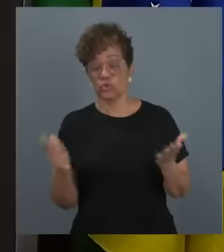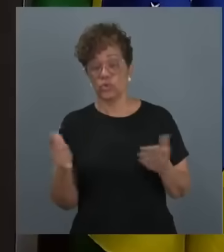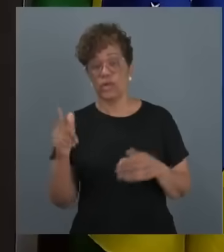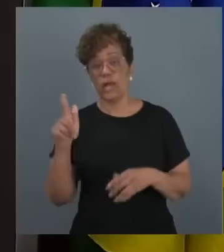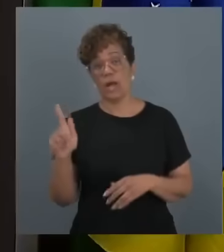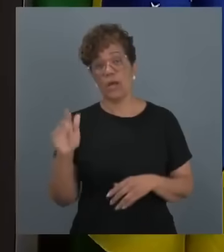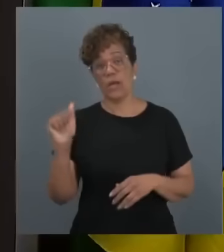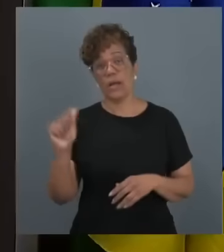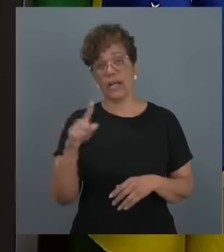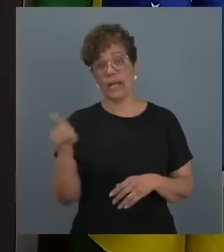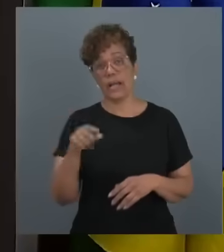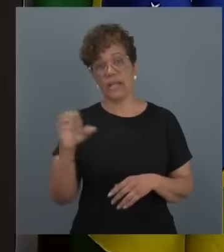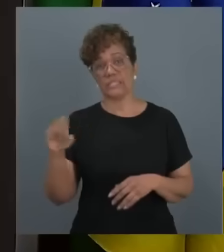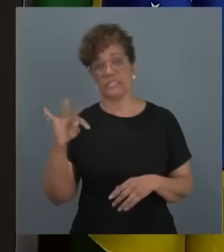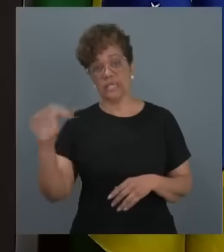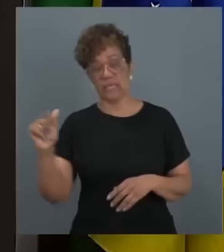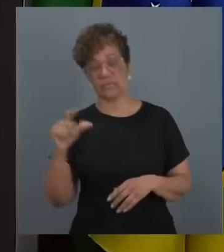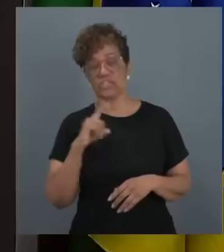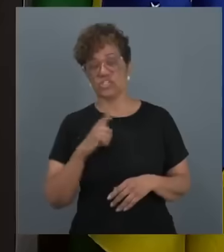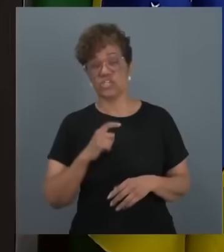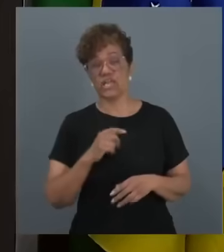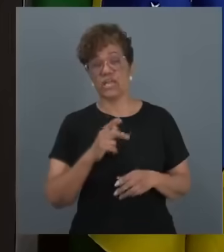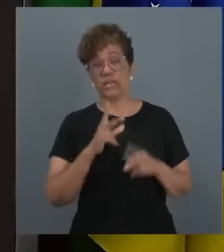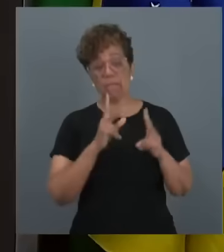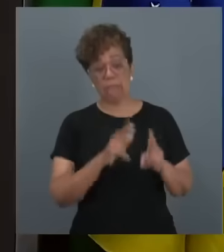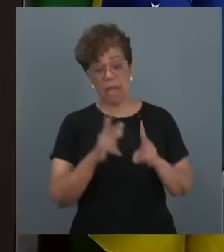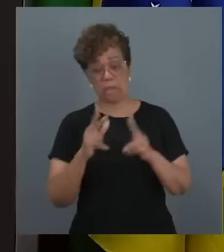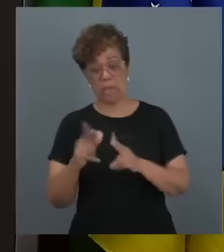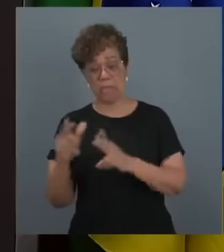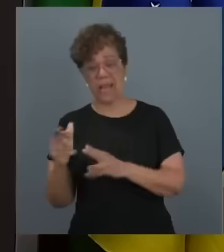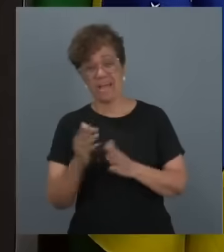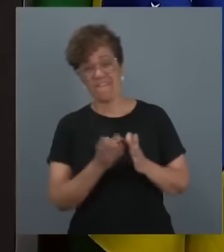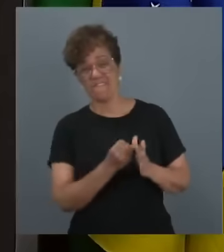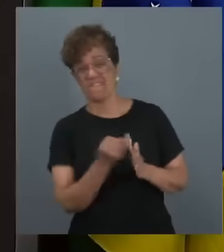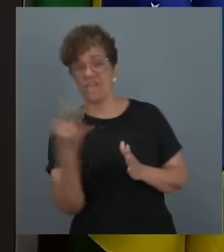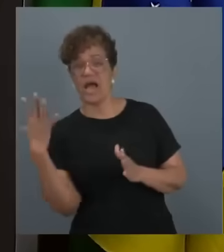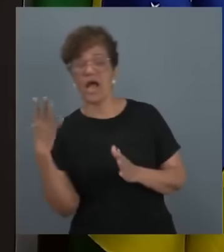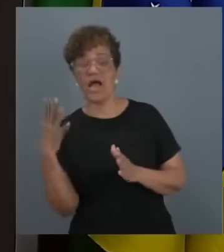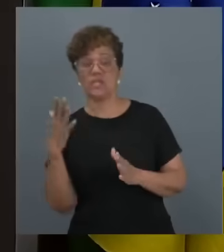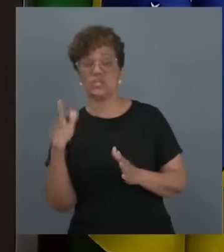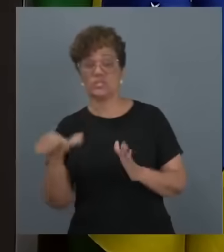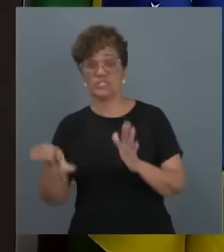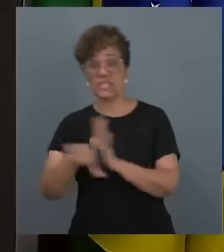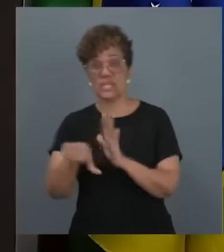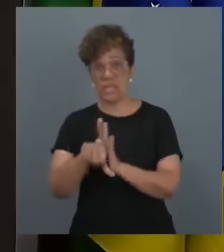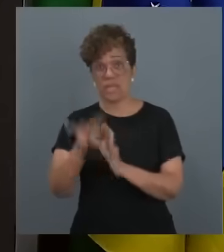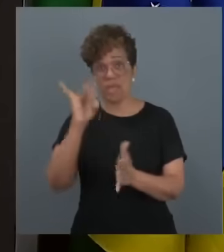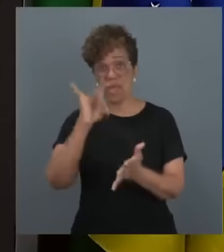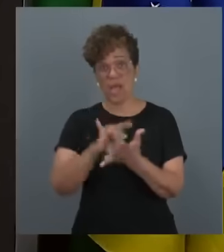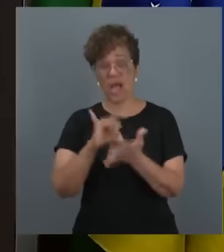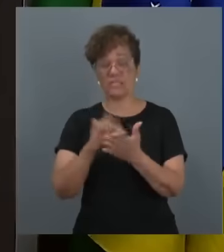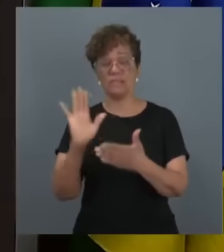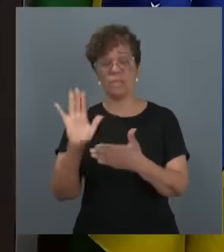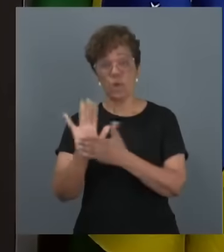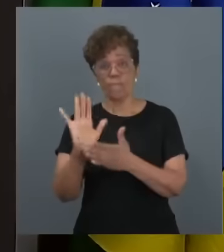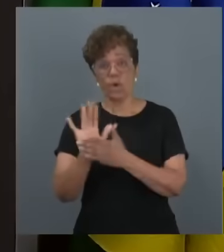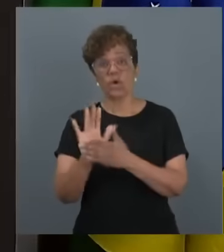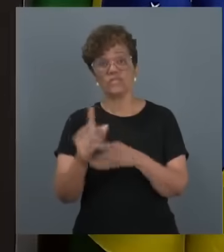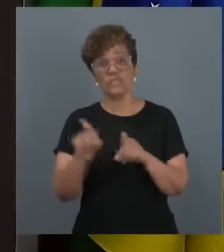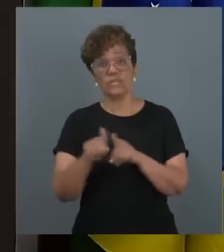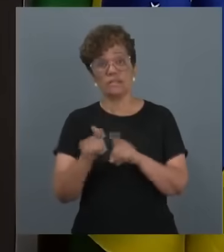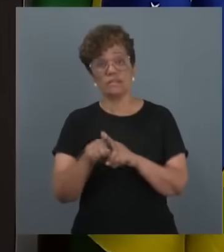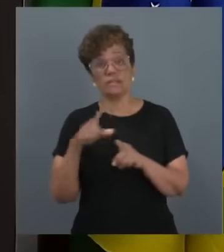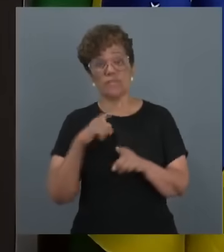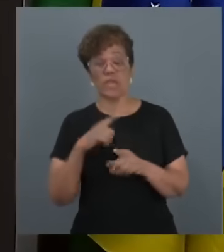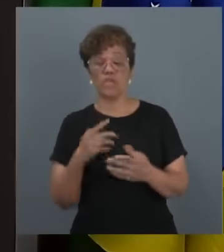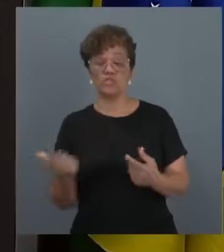documentário fazia parte de uma série no formato Crimes Reais, com a proposta de revisitar casos de